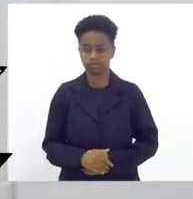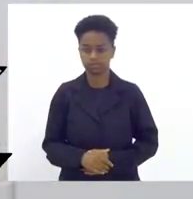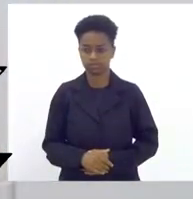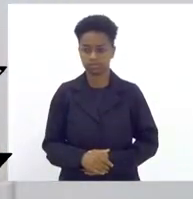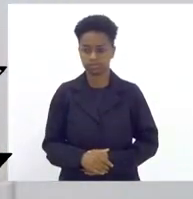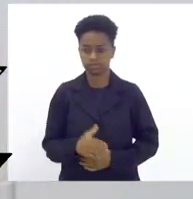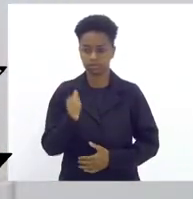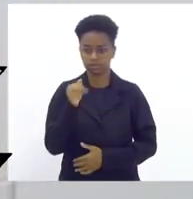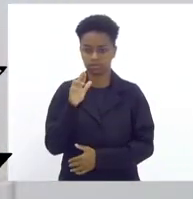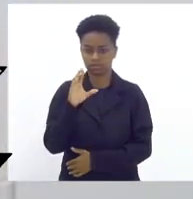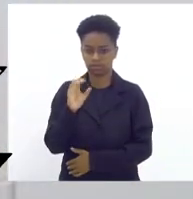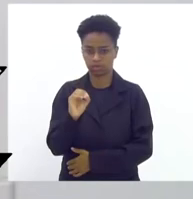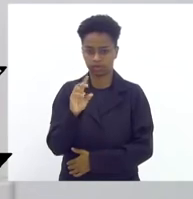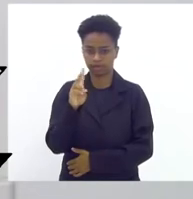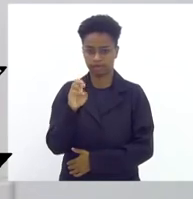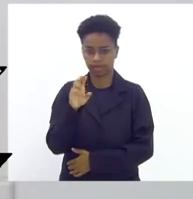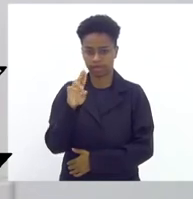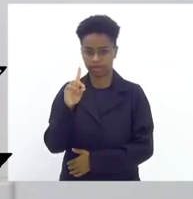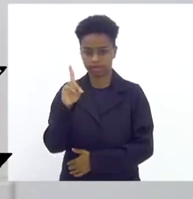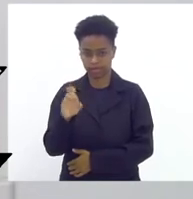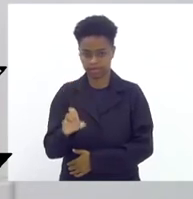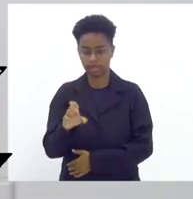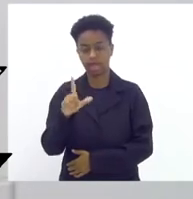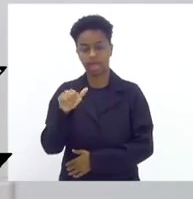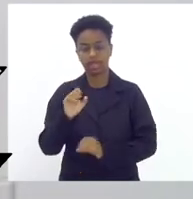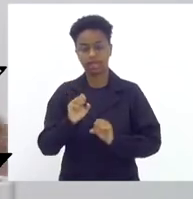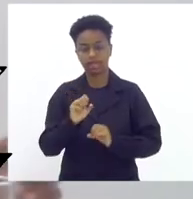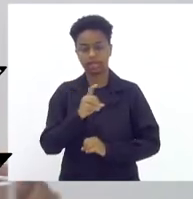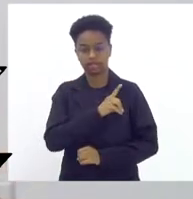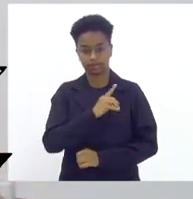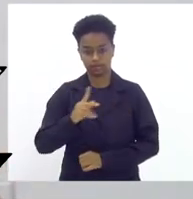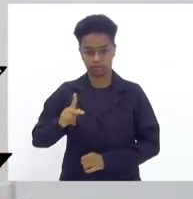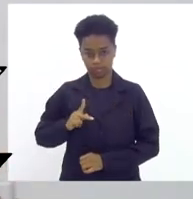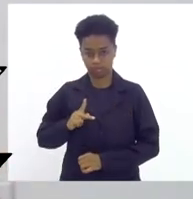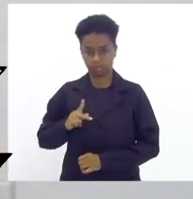Arcoverde que é Defensor Público da União